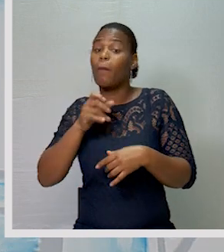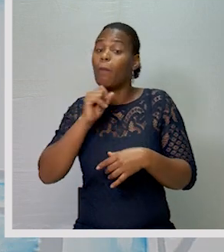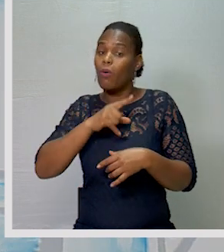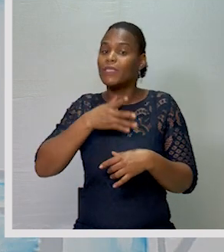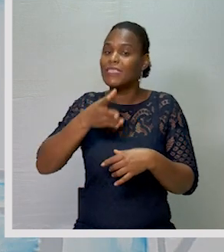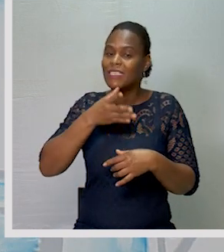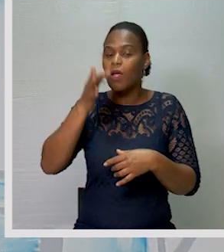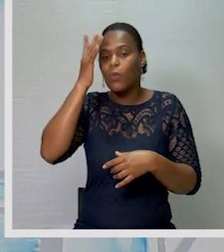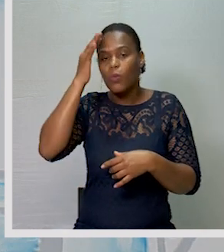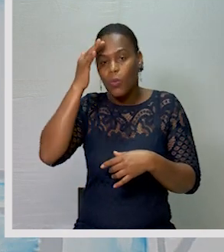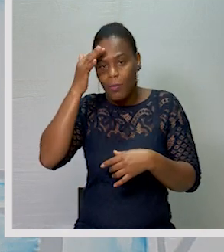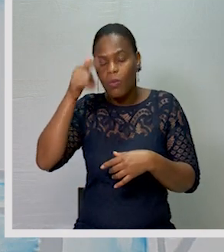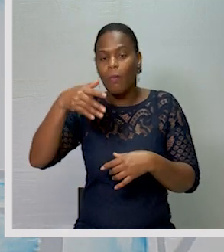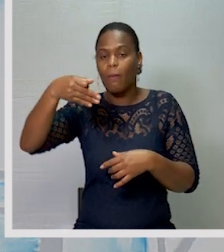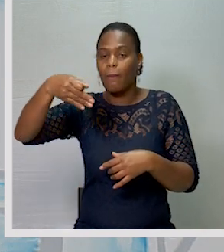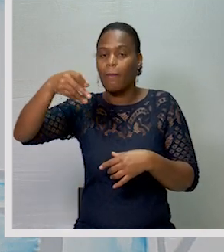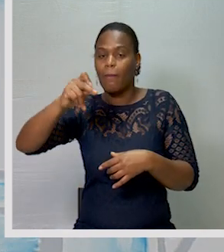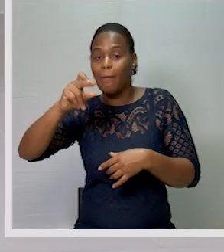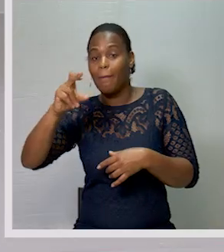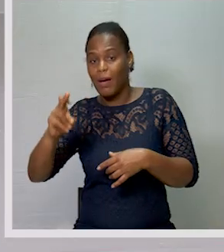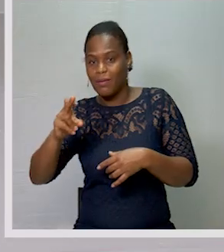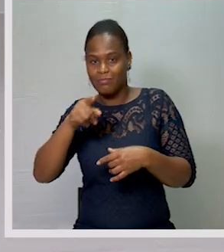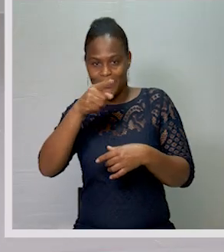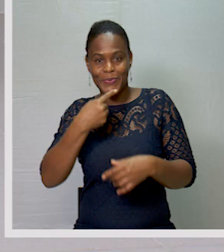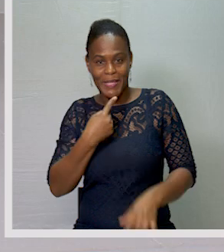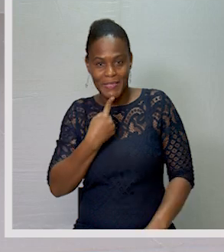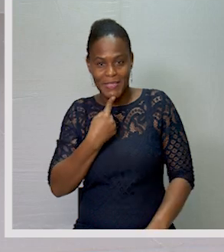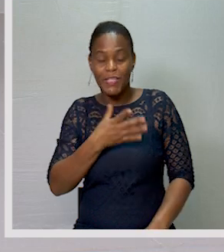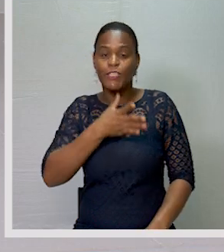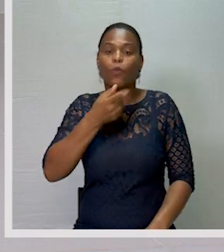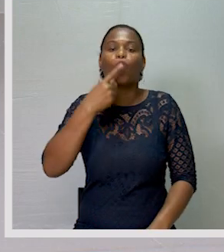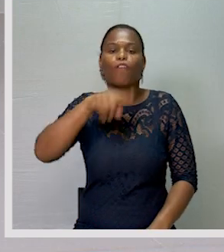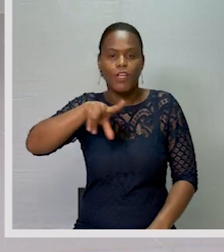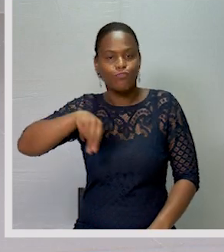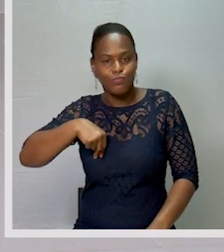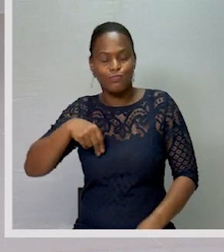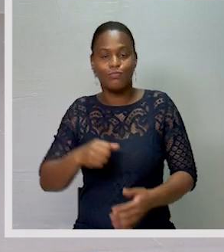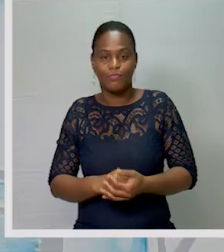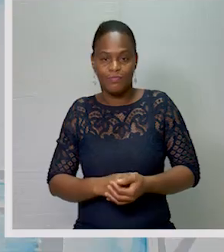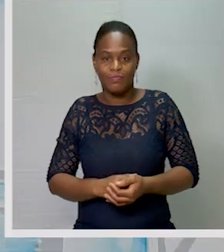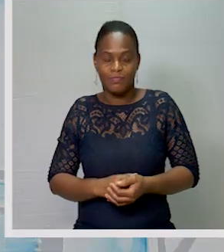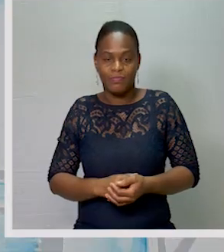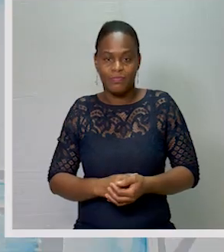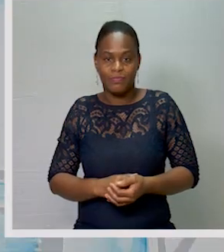este número é par. Entenderam? Então, vocês vão repetir comigo